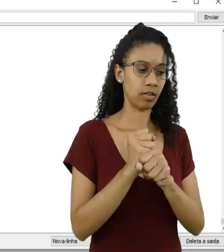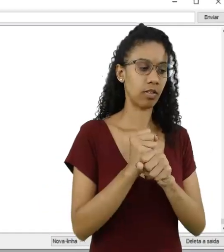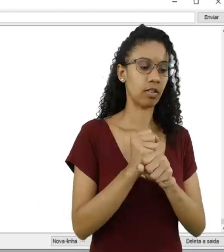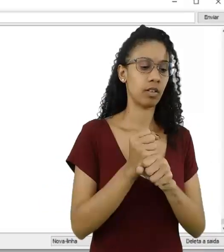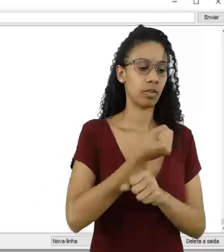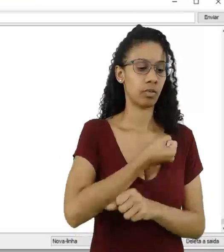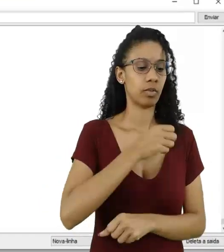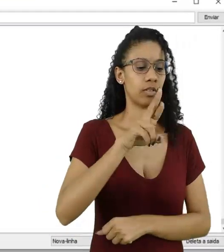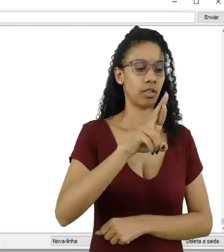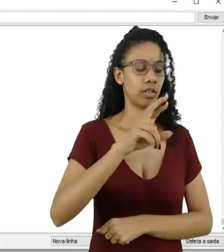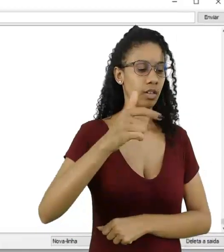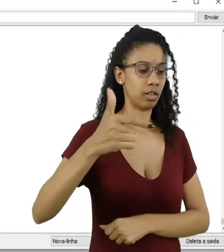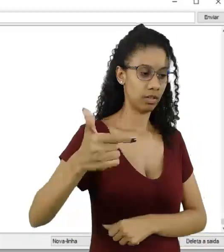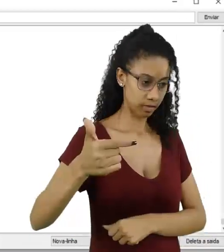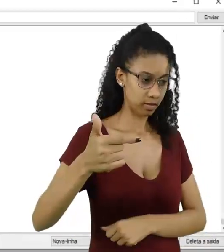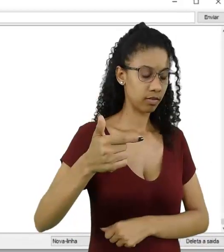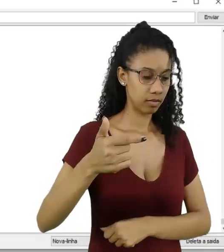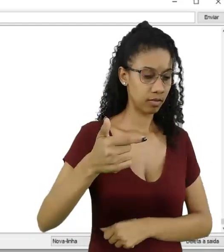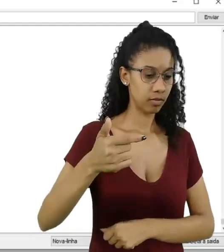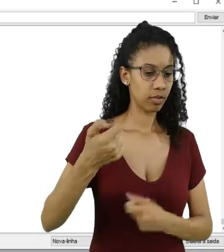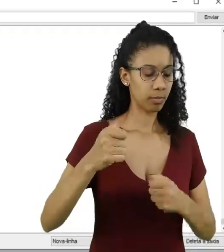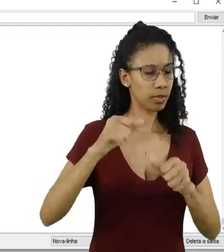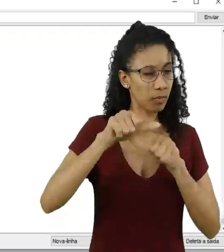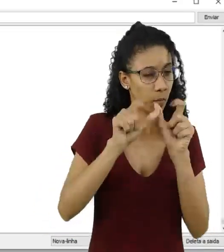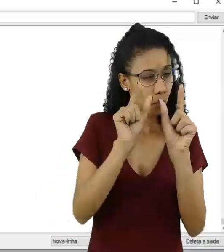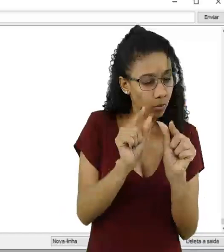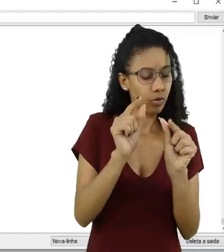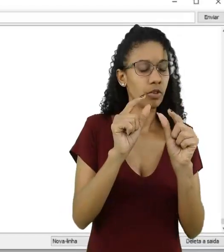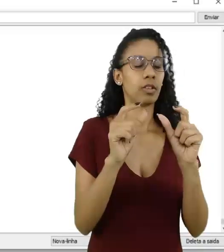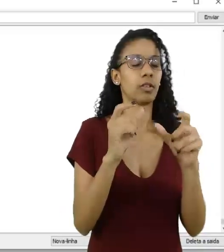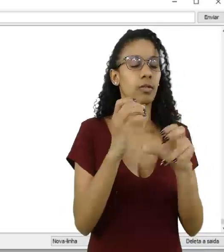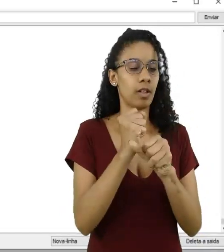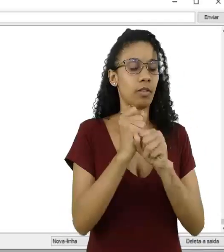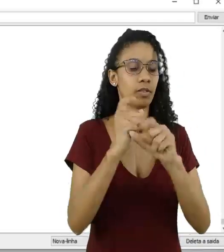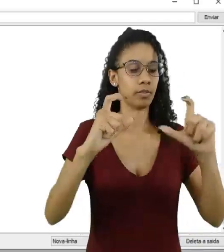de R2. Então você vai ter que mudar um pouquinho aquela equação para calcular